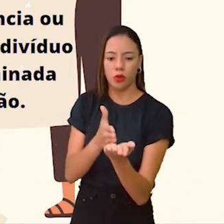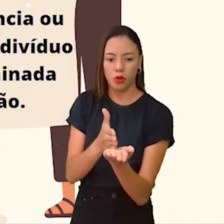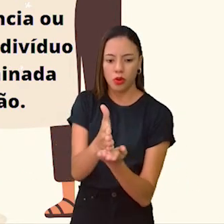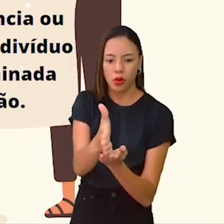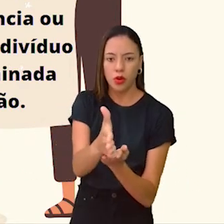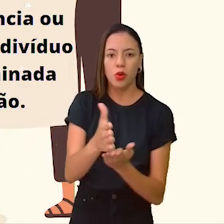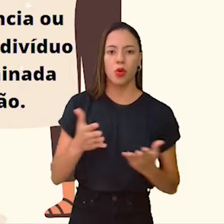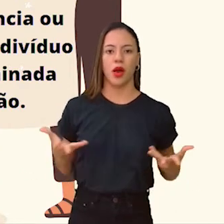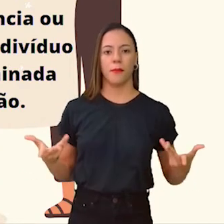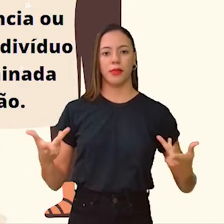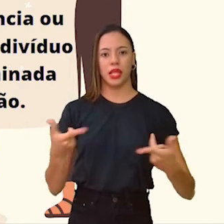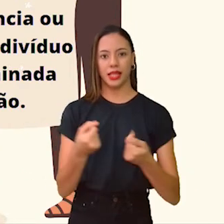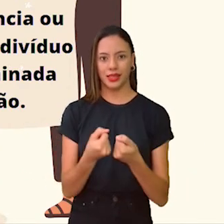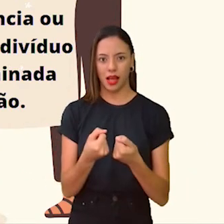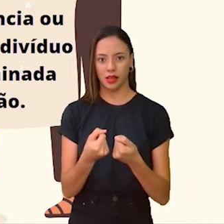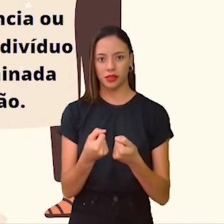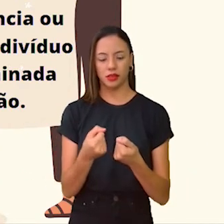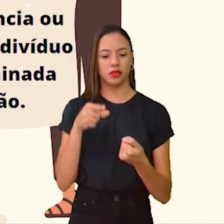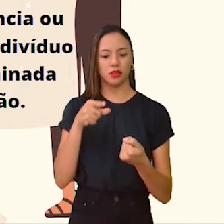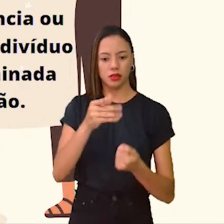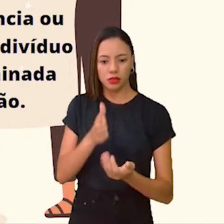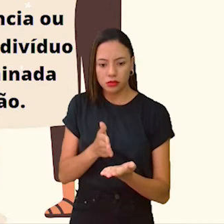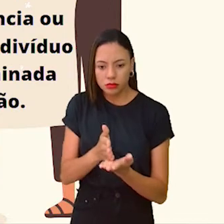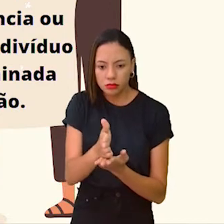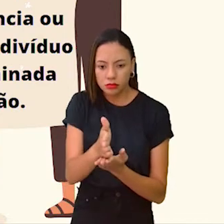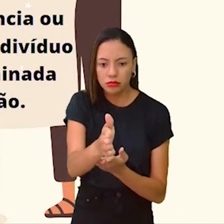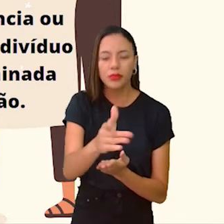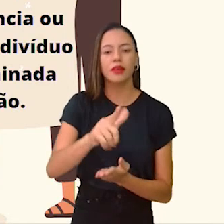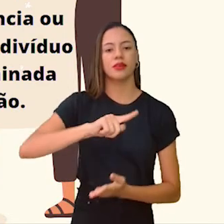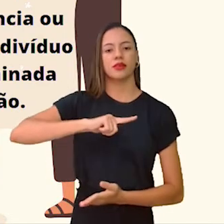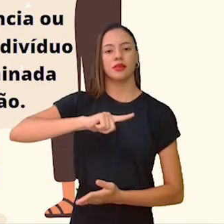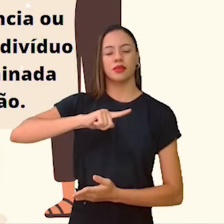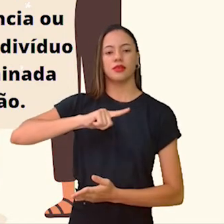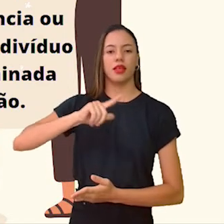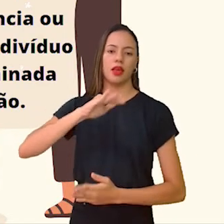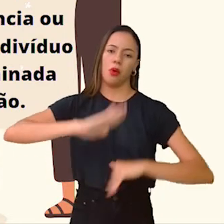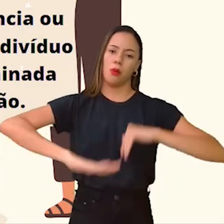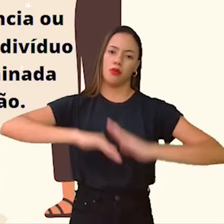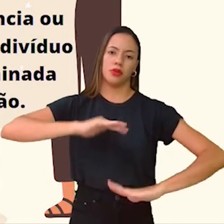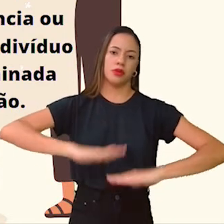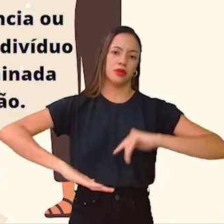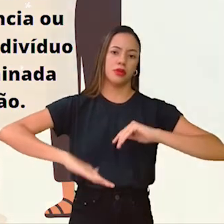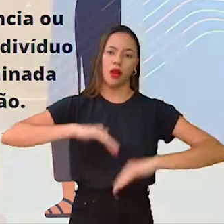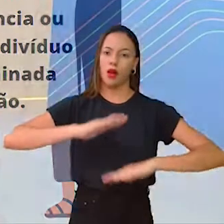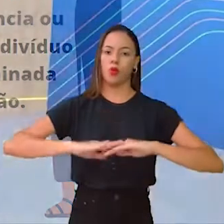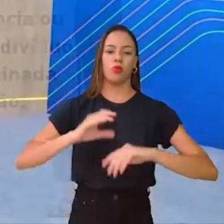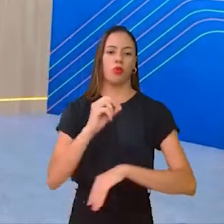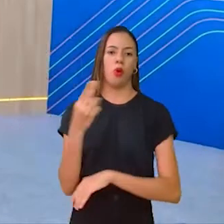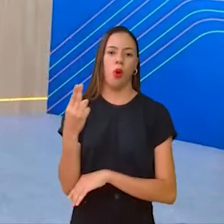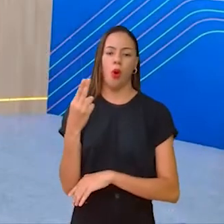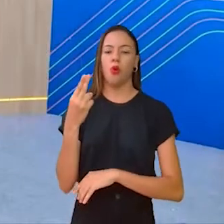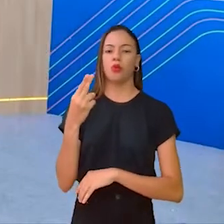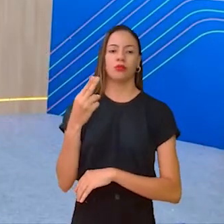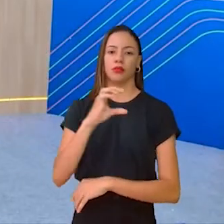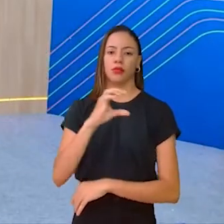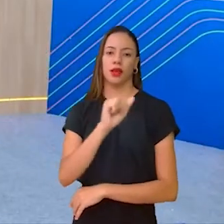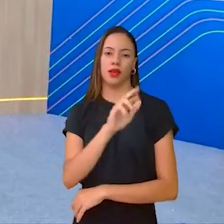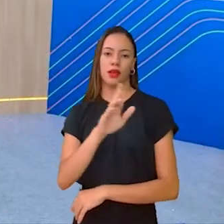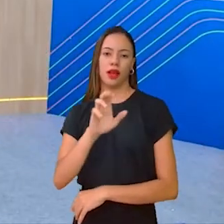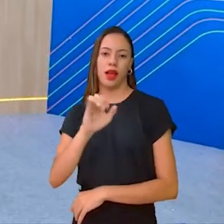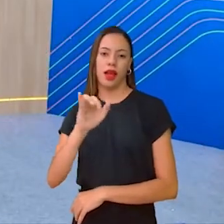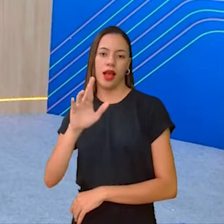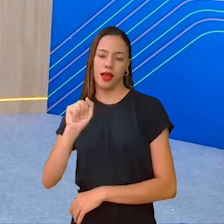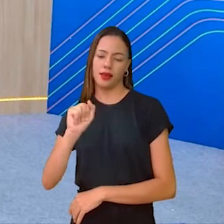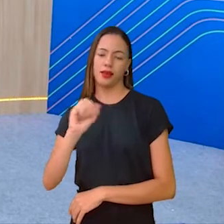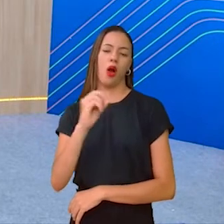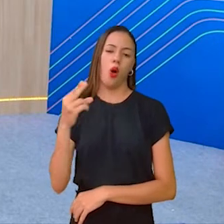habilidade que leva o indivíduo a exercer determinada carreira ou profissão. Ou, enfim, ou você tem uma vocação e utiliza isso para um hobby,